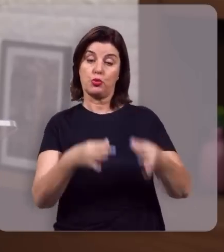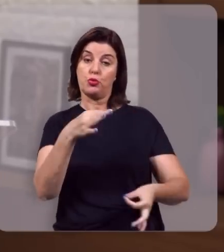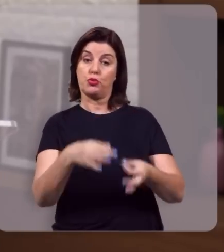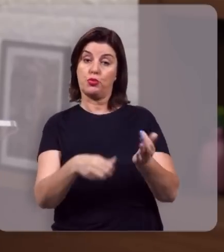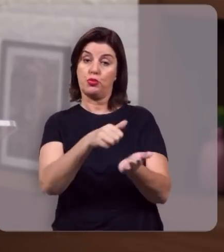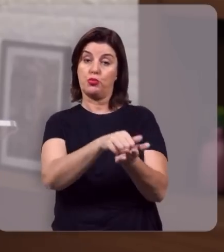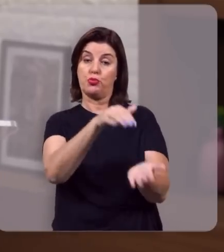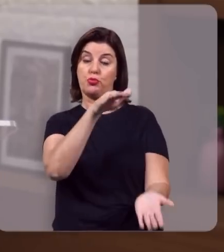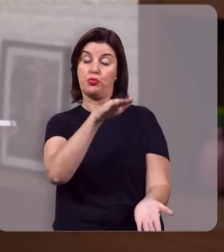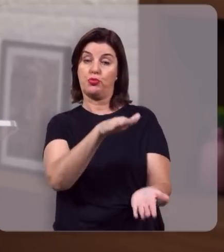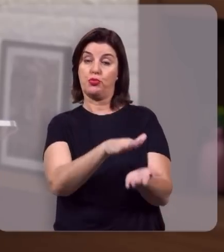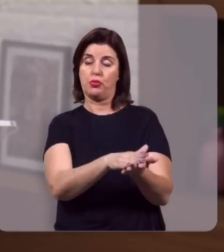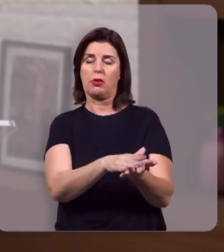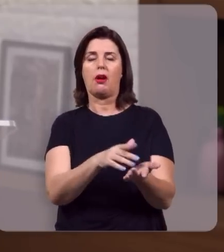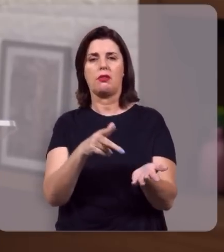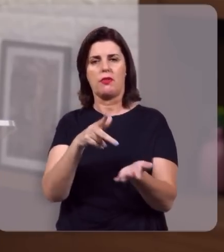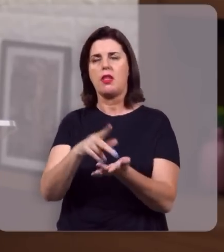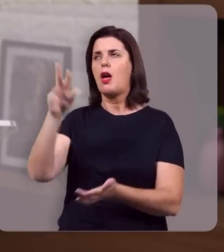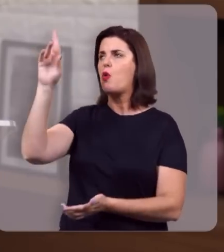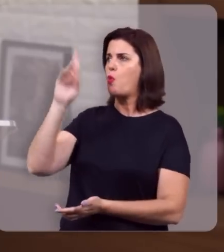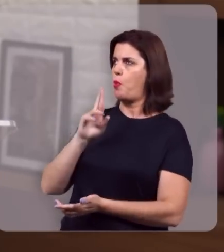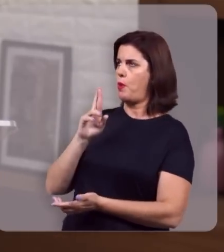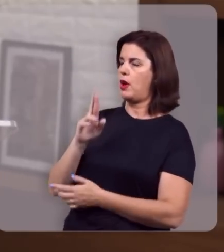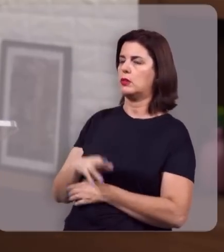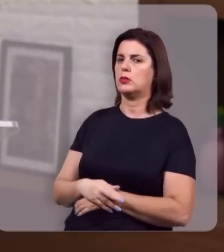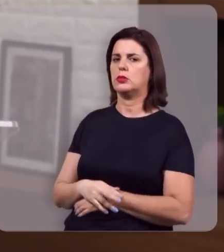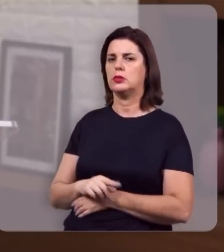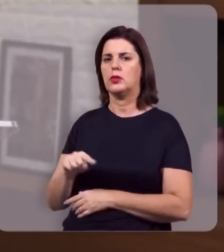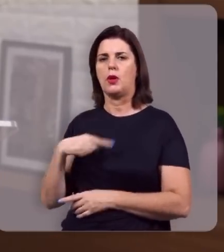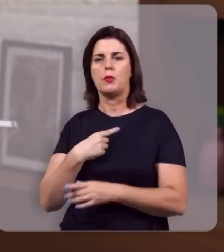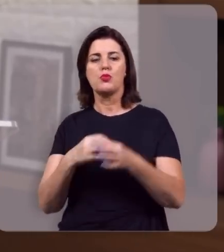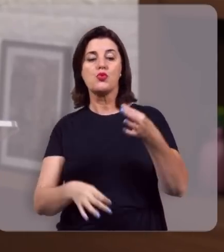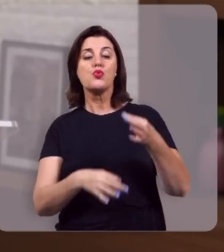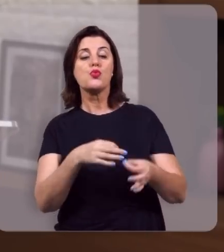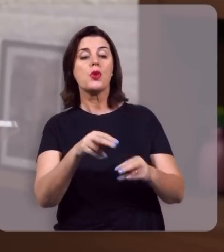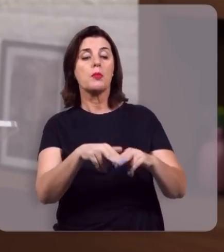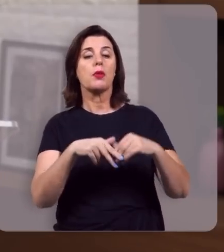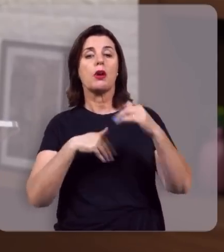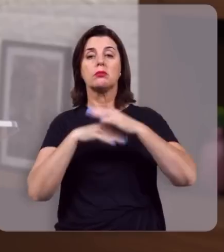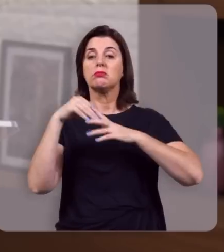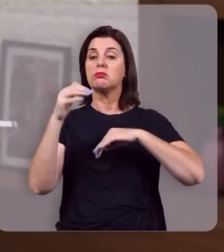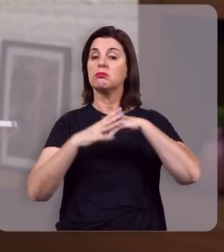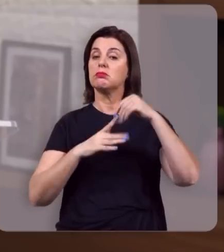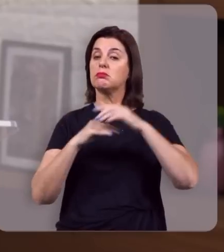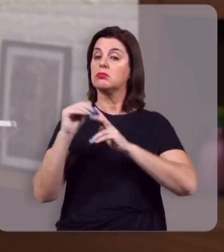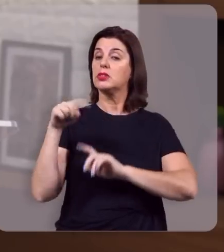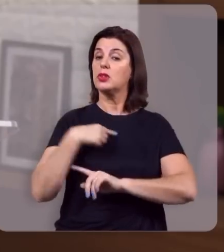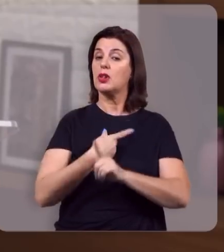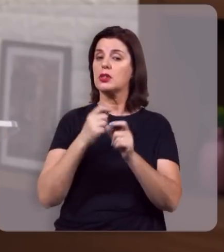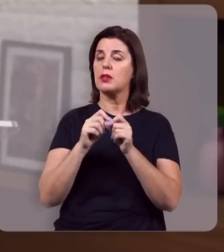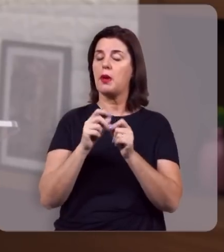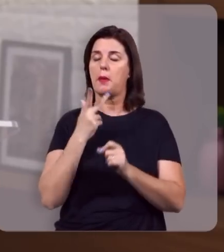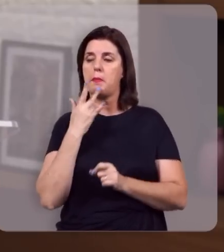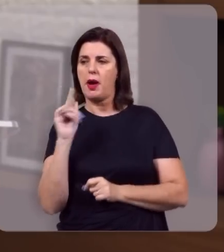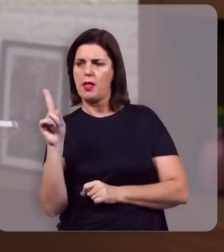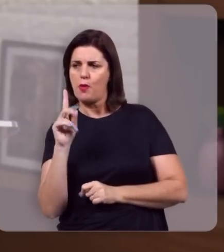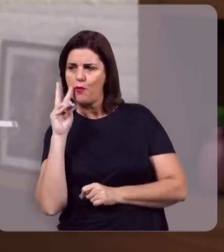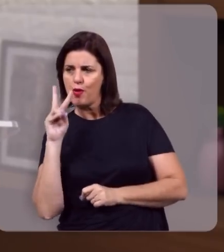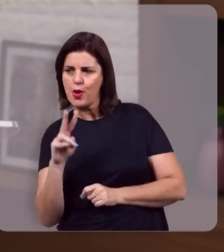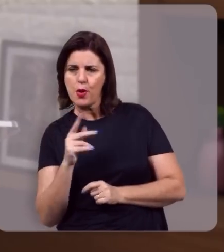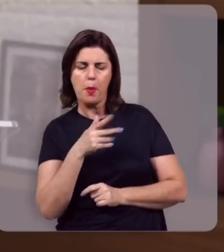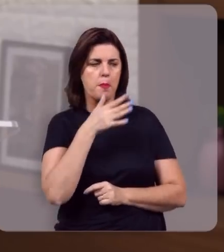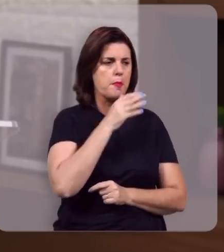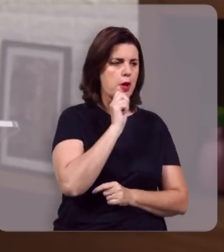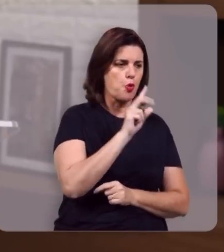nesse quesito, certamente culpados. Vamos ser julgados pelas nossas obras. O que fizemos, o pai não viu, a mãe não